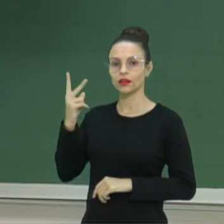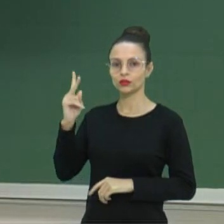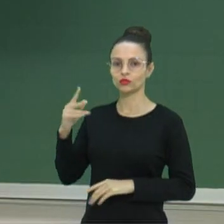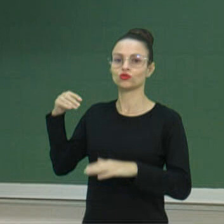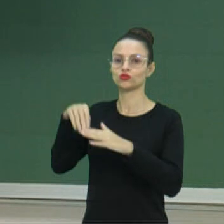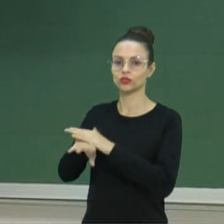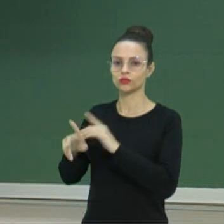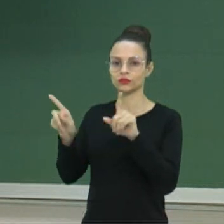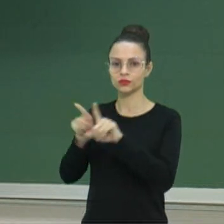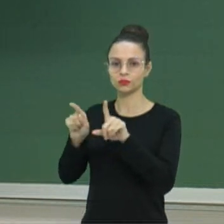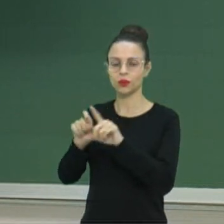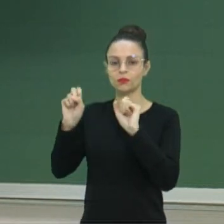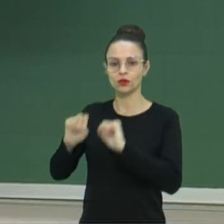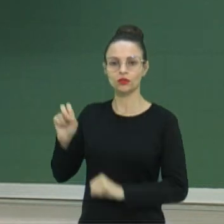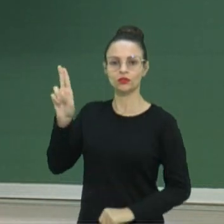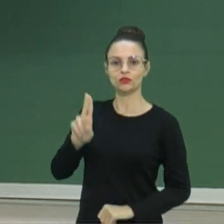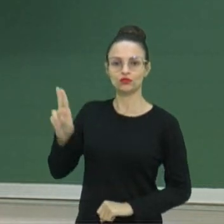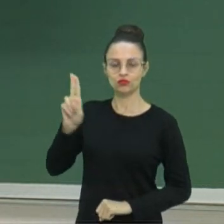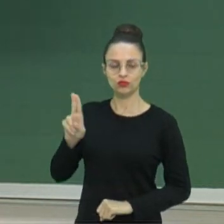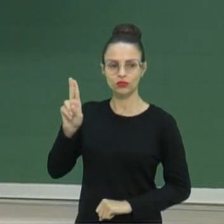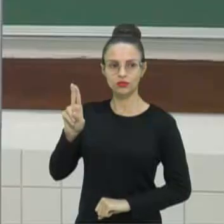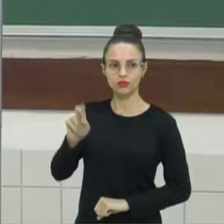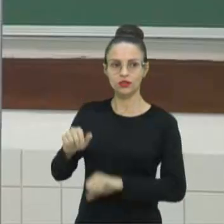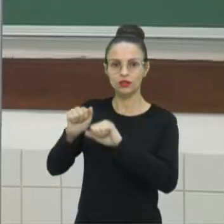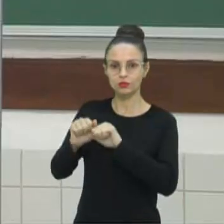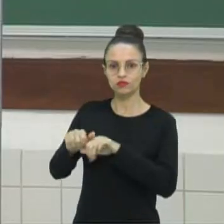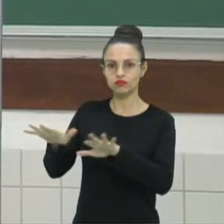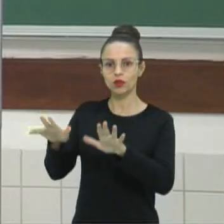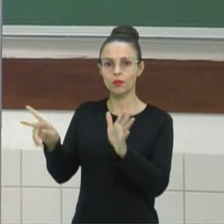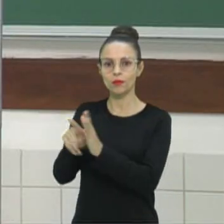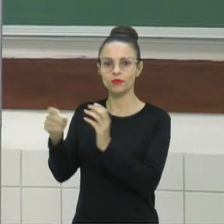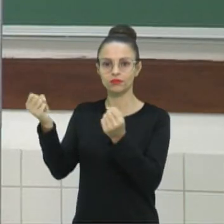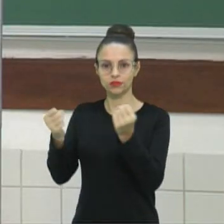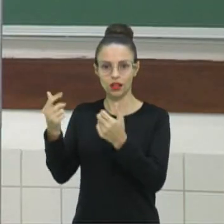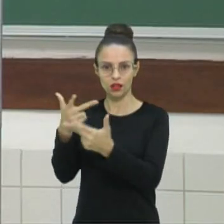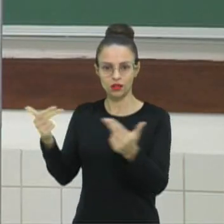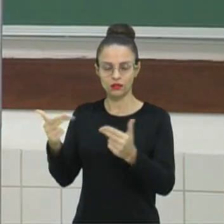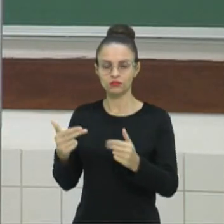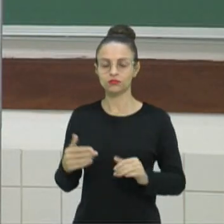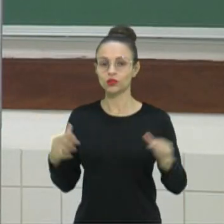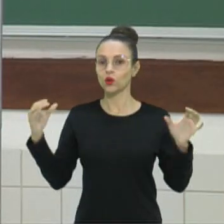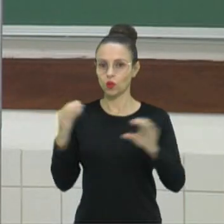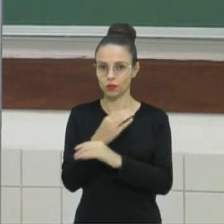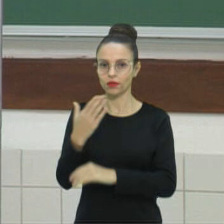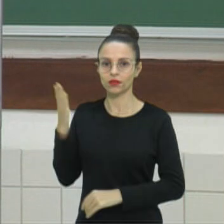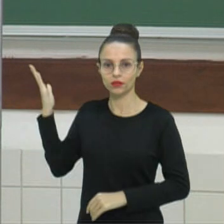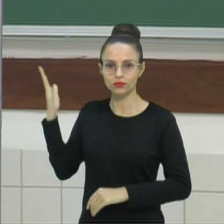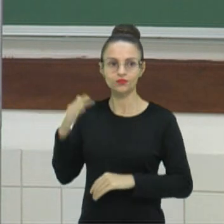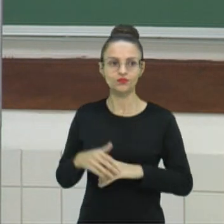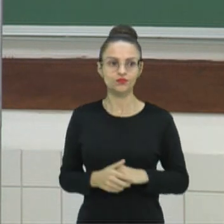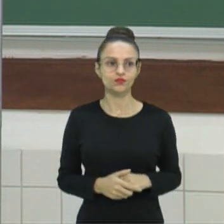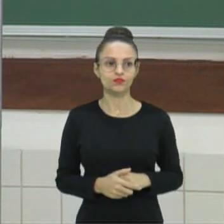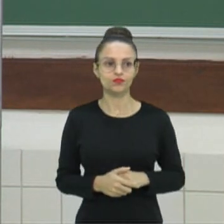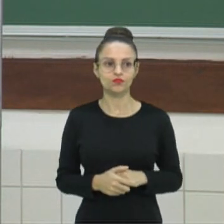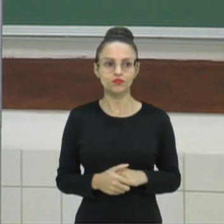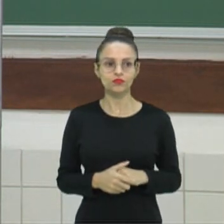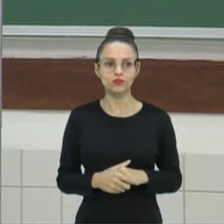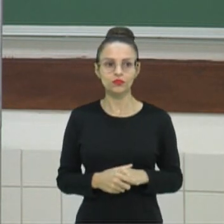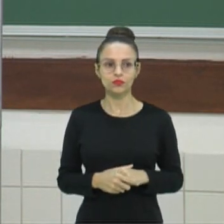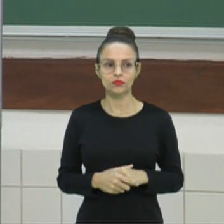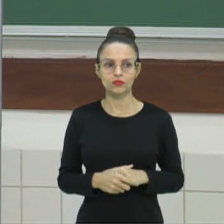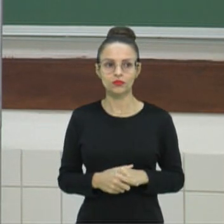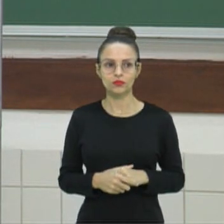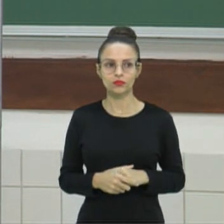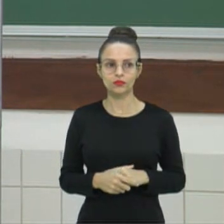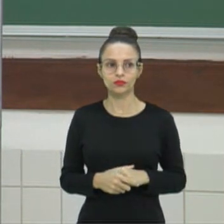também, ele pode ser utilizado para alimentar os veículos, certo? Um esquema bem completo. Gente,